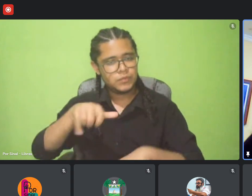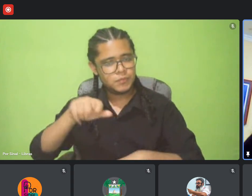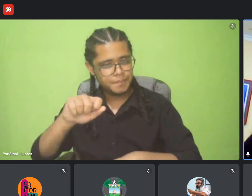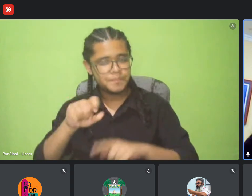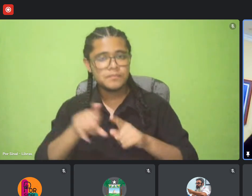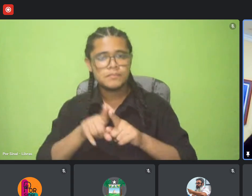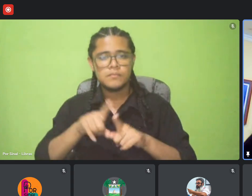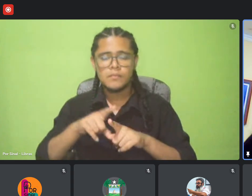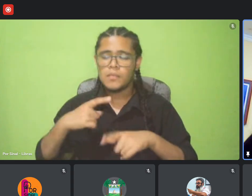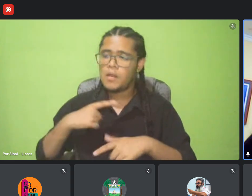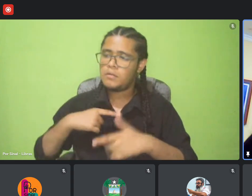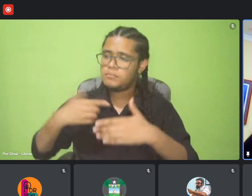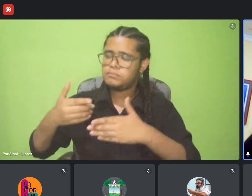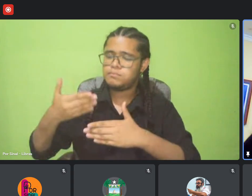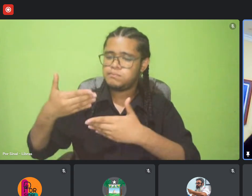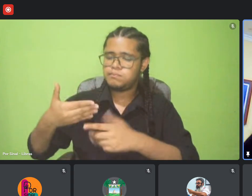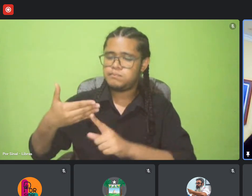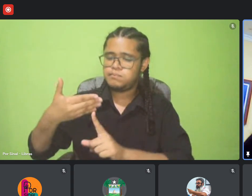Uma porta.